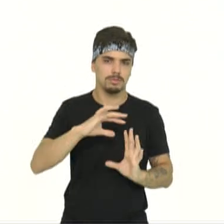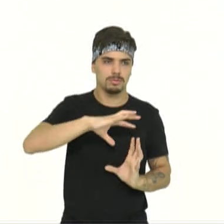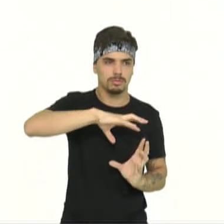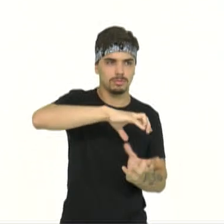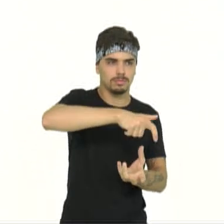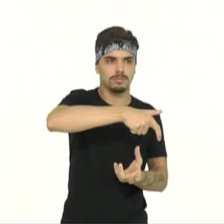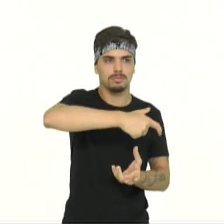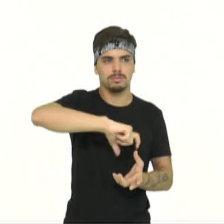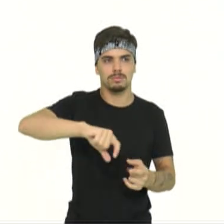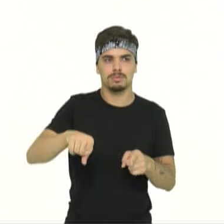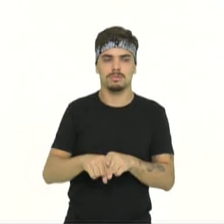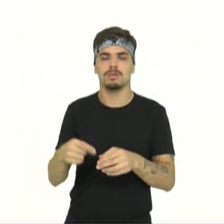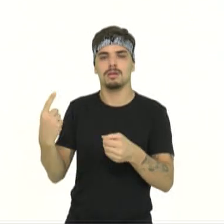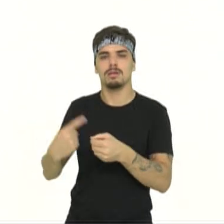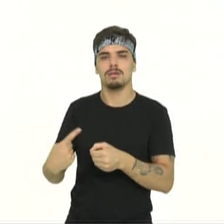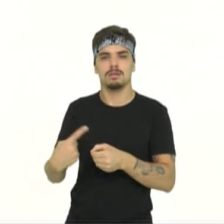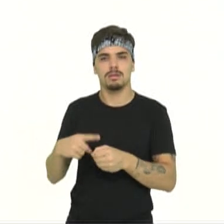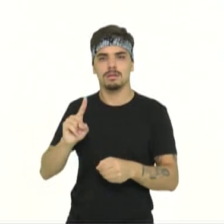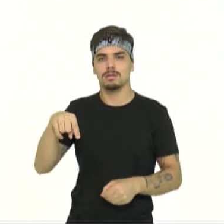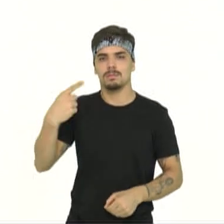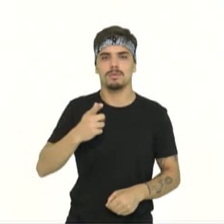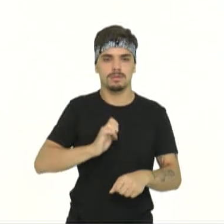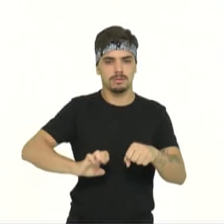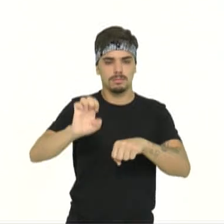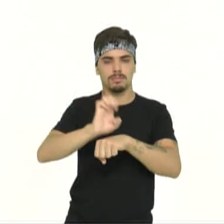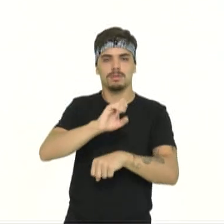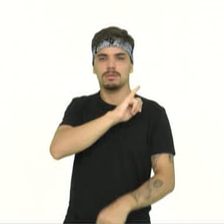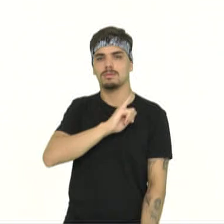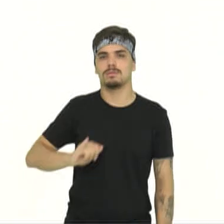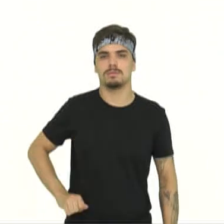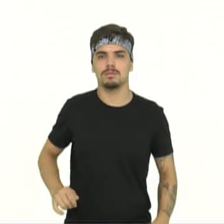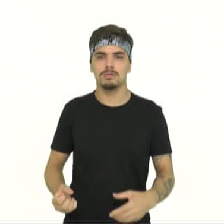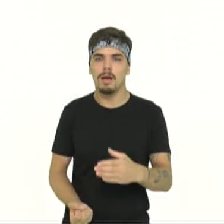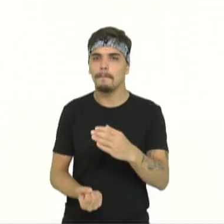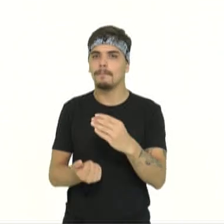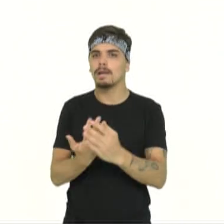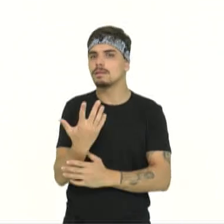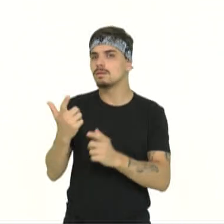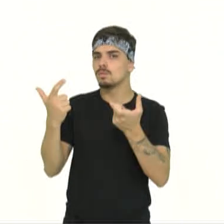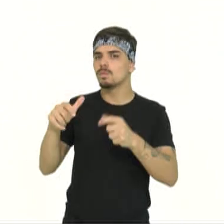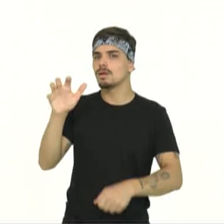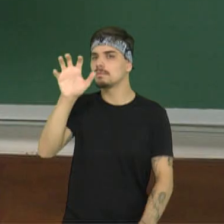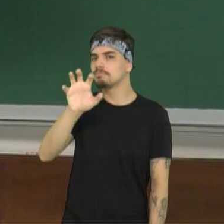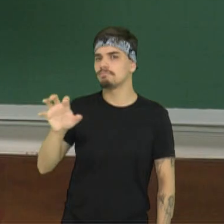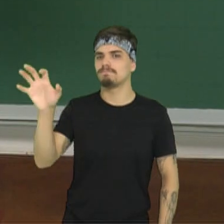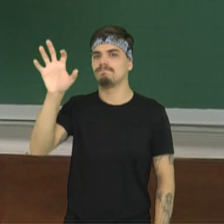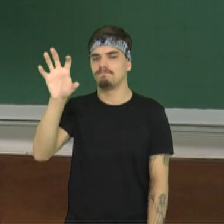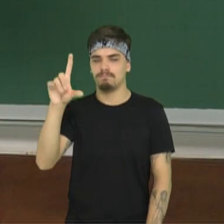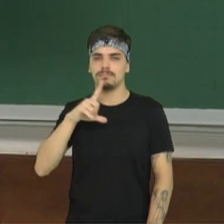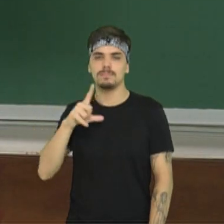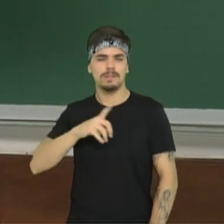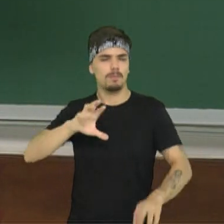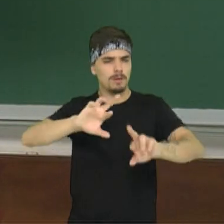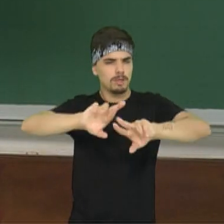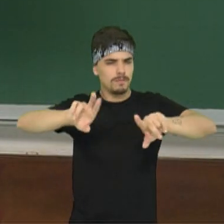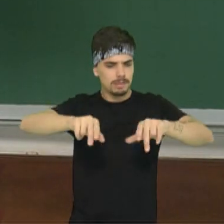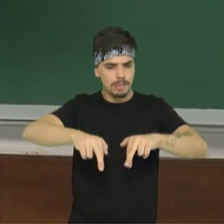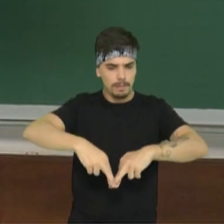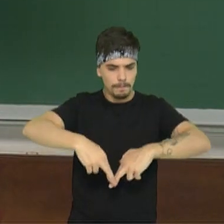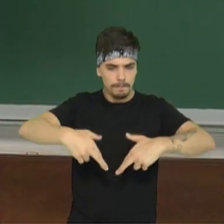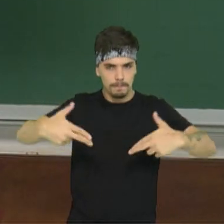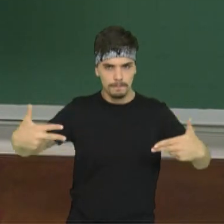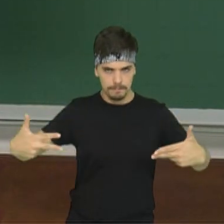Né? Cidades, depois estados e impérios surgiram naquelas áreas. Nós temos uma diversidade étnica ali